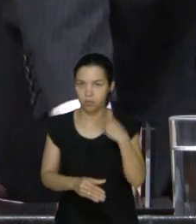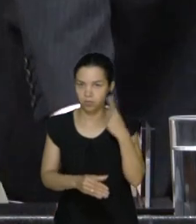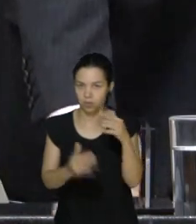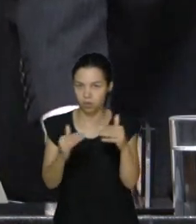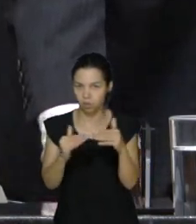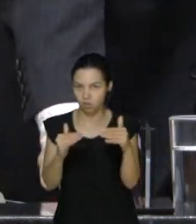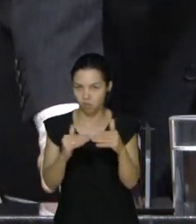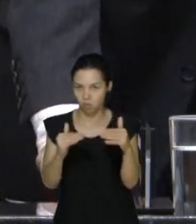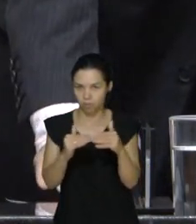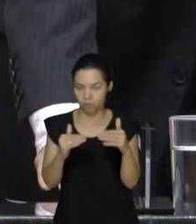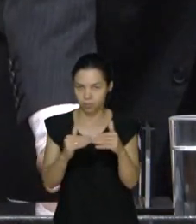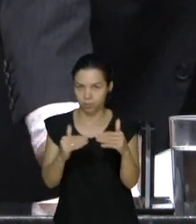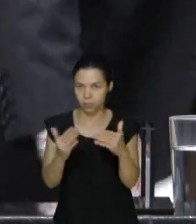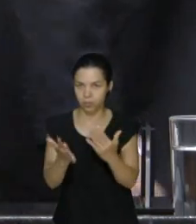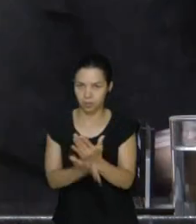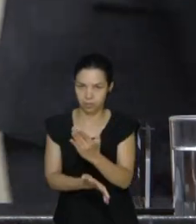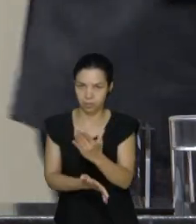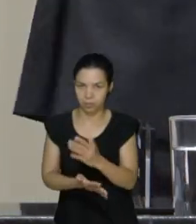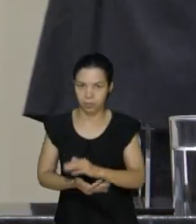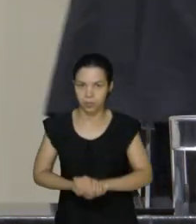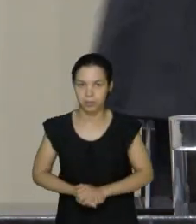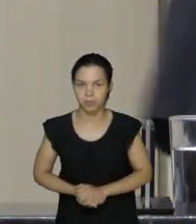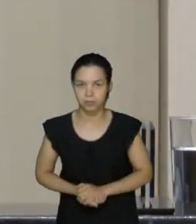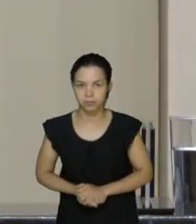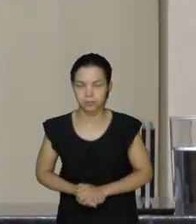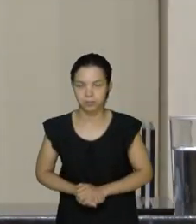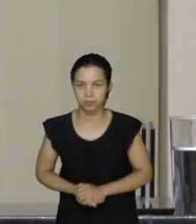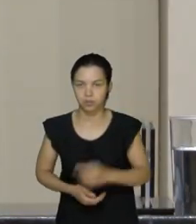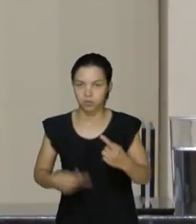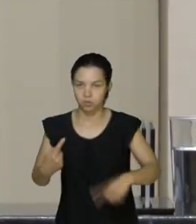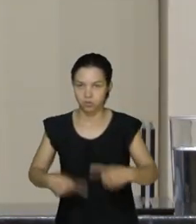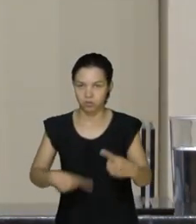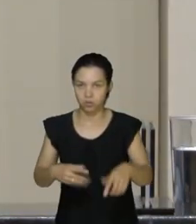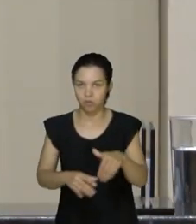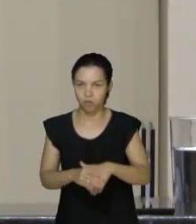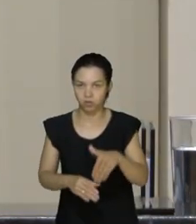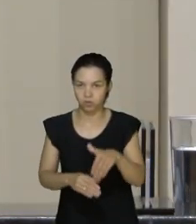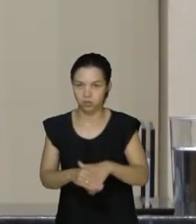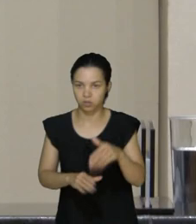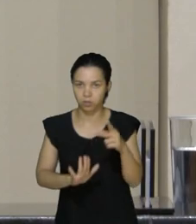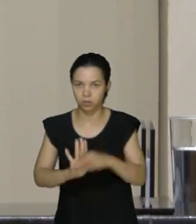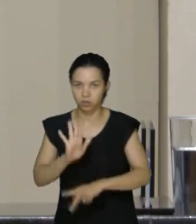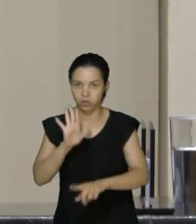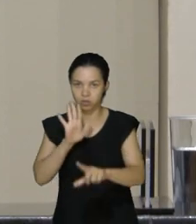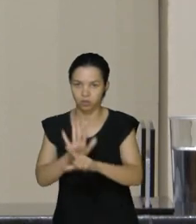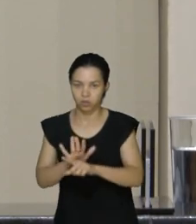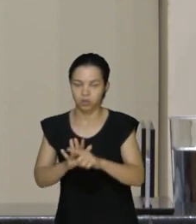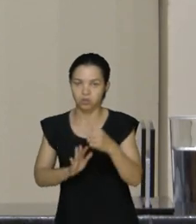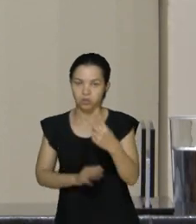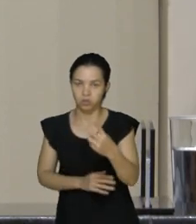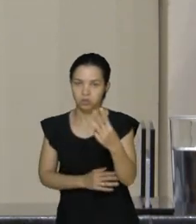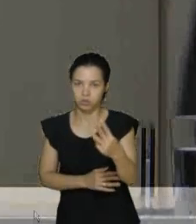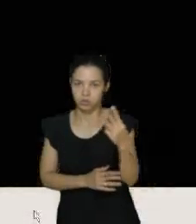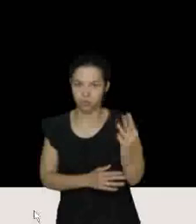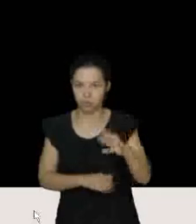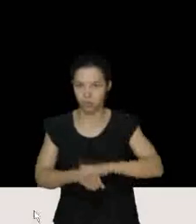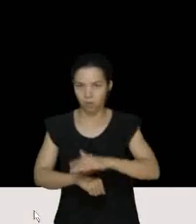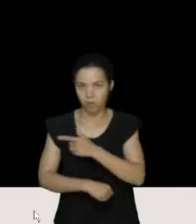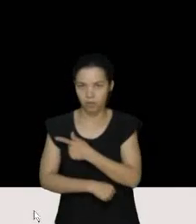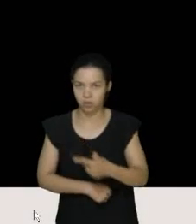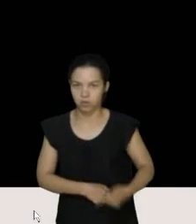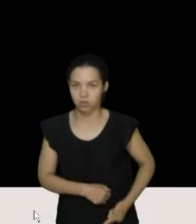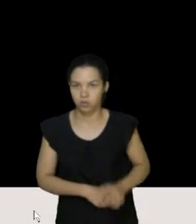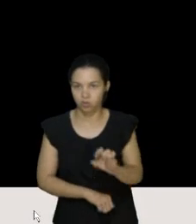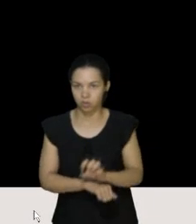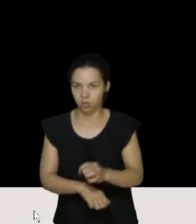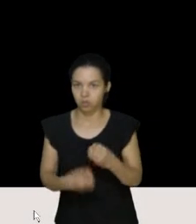como estão, está aprovado. Discussão e votação, turno único do projeto de lei 233, de autoria do Governo do Estado, que autoriza a doação